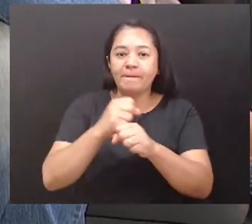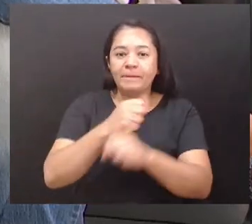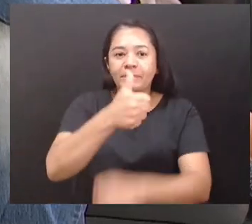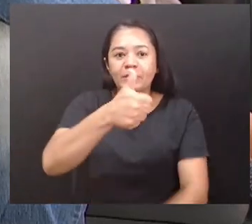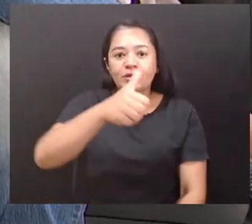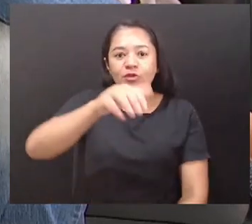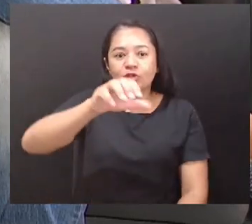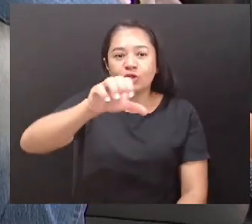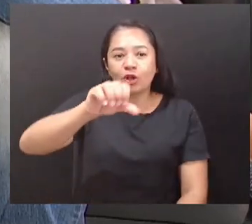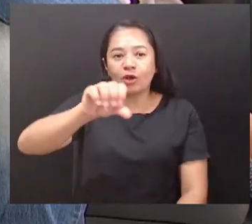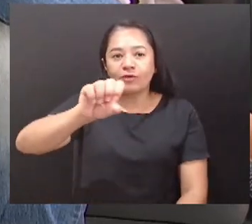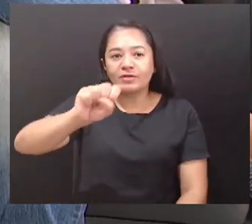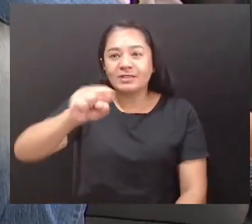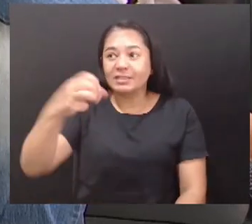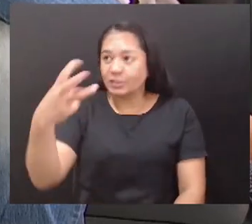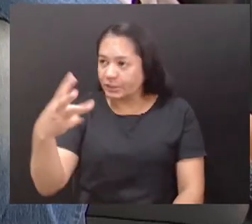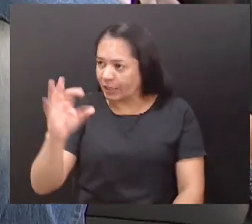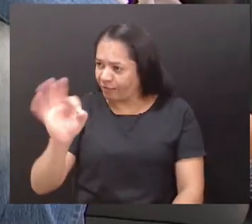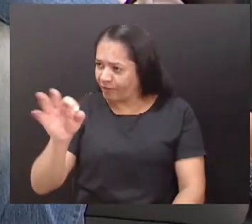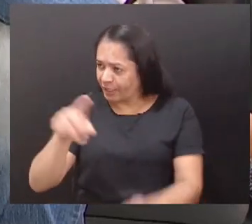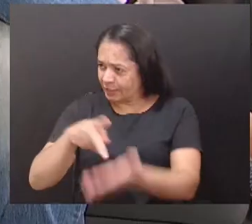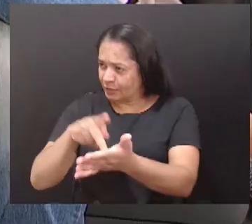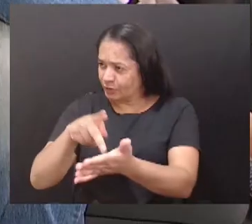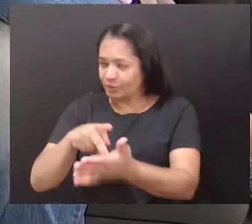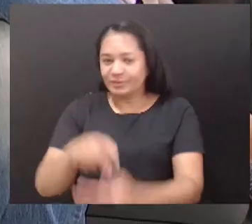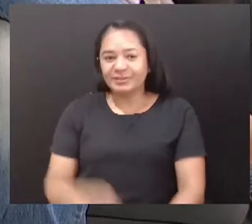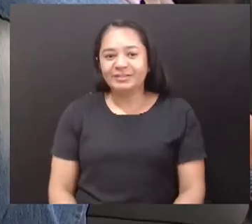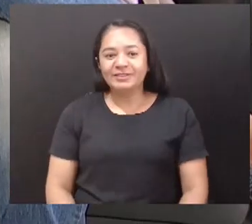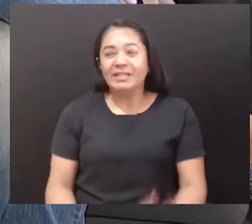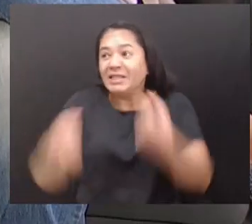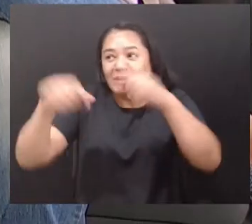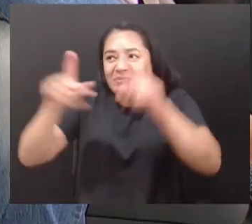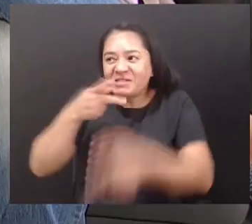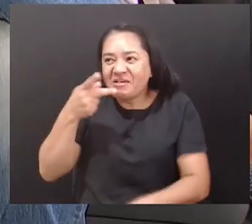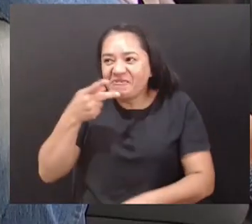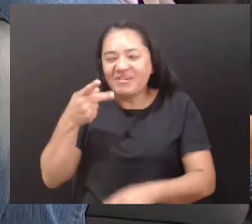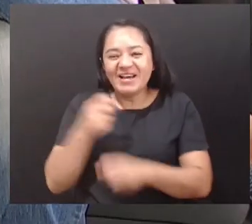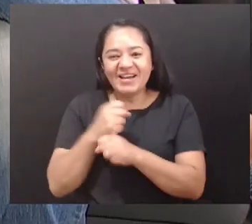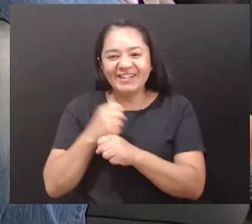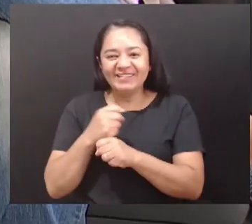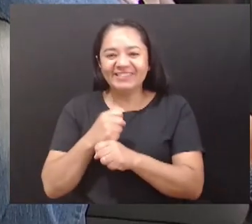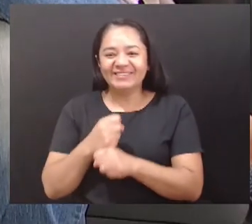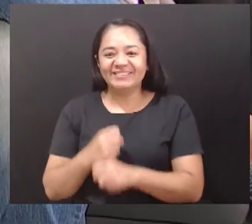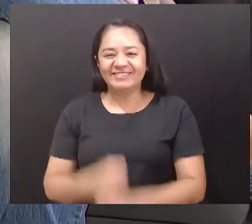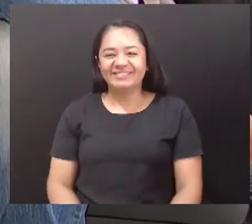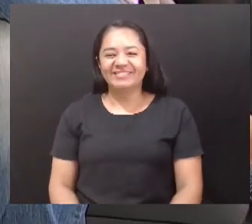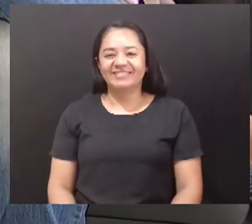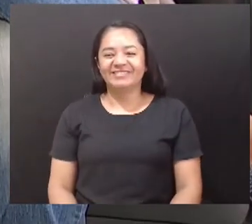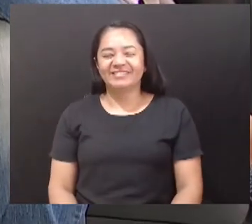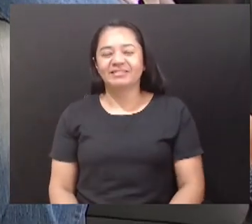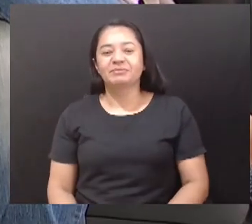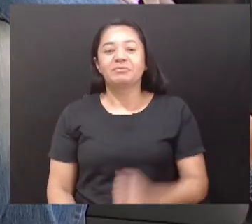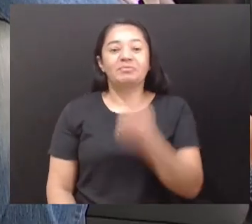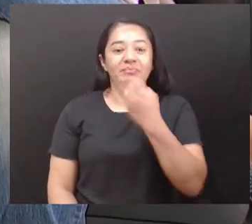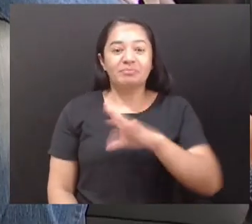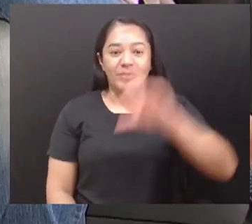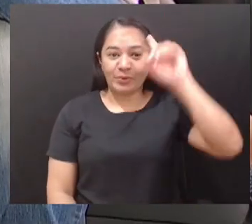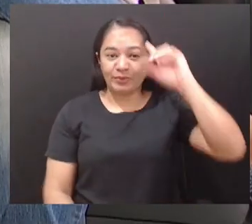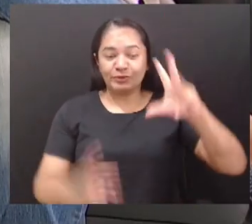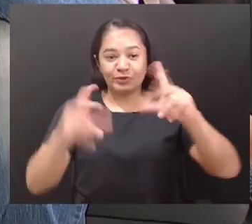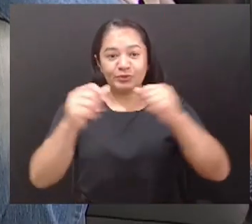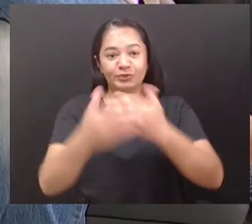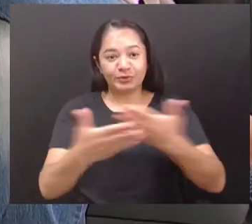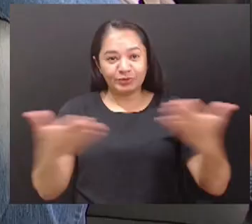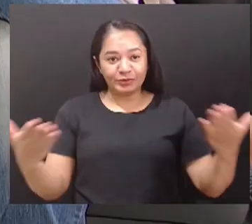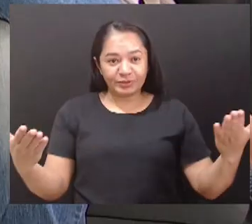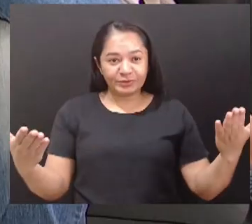1983? É isso mesmo? Não precisa falar também, né? Tanta coisa, né? Bom, primeiramente, bom dia a todos.